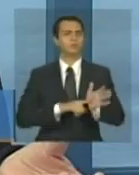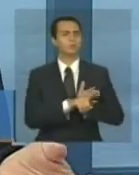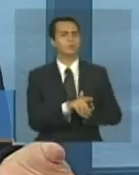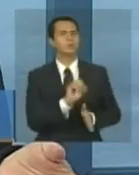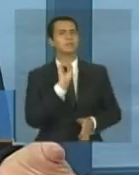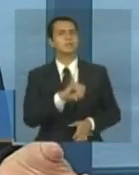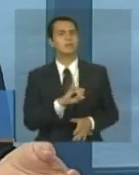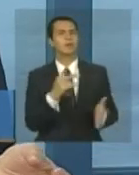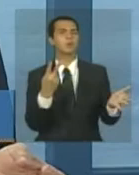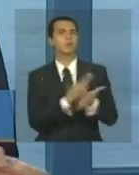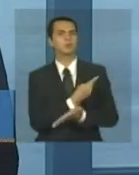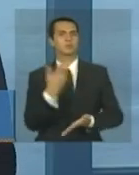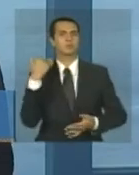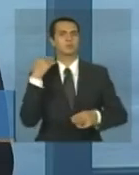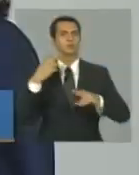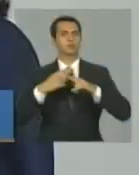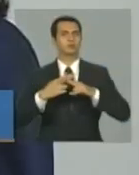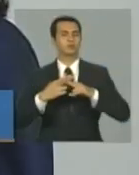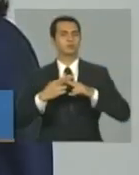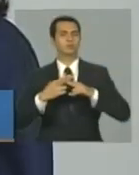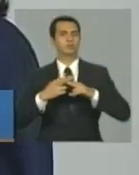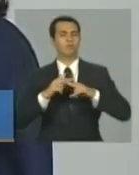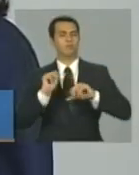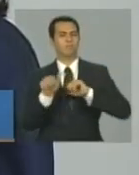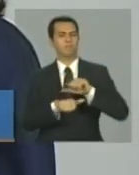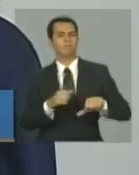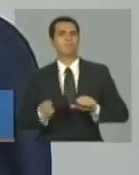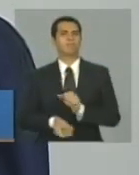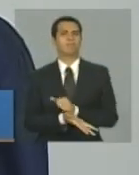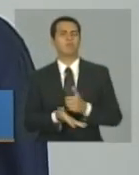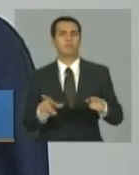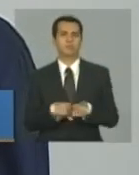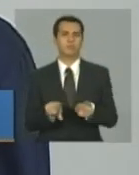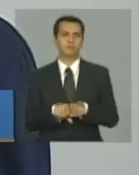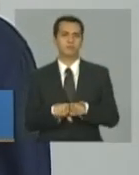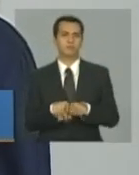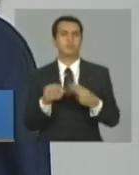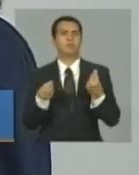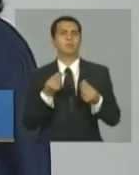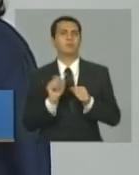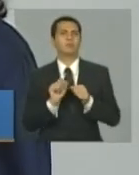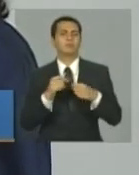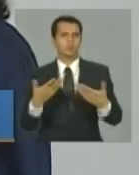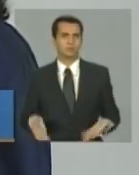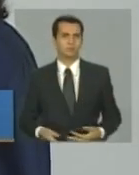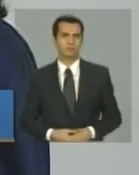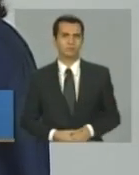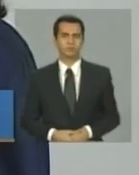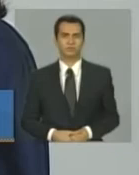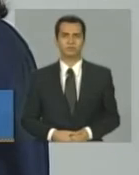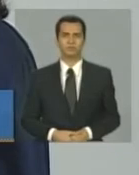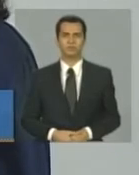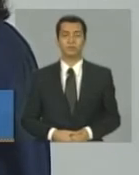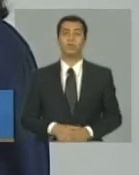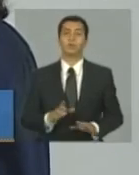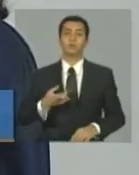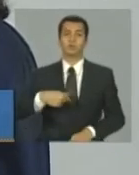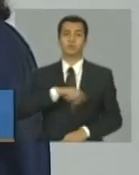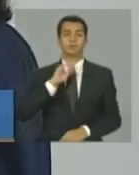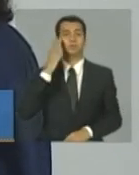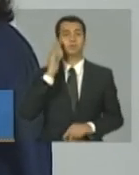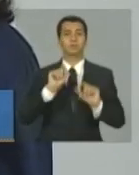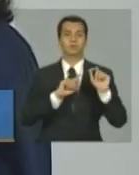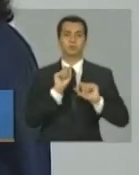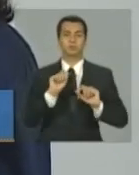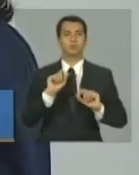Qual que é o procedimento bom se a Caixa Econômica Federal como nós sabemos a não existem agências bancárias